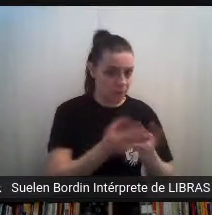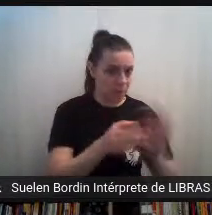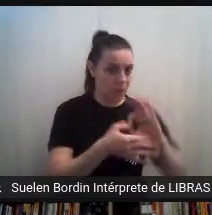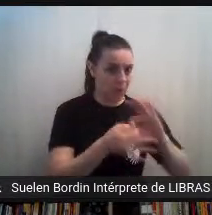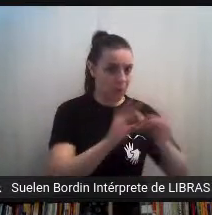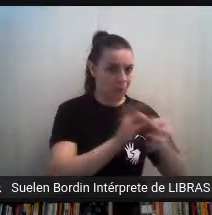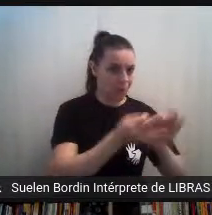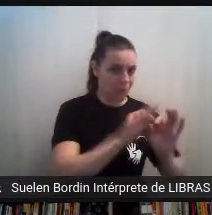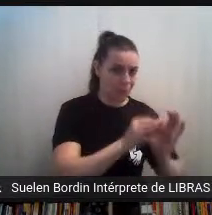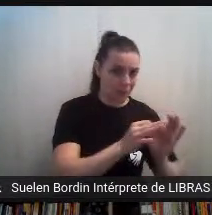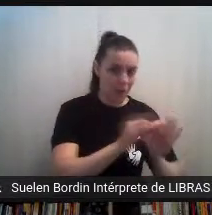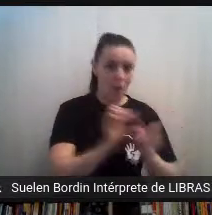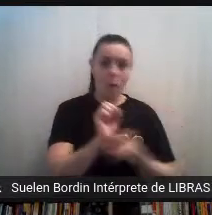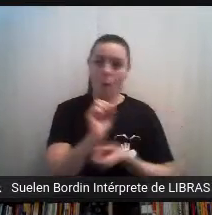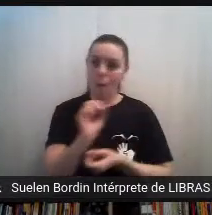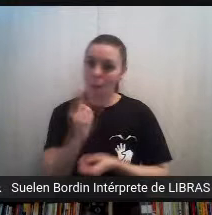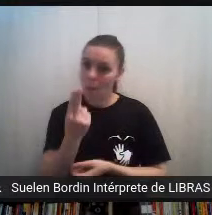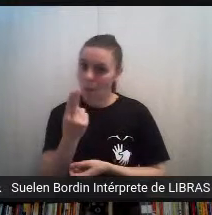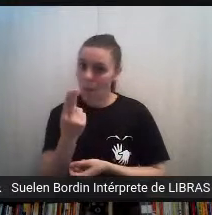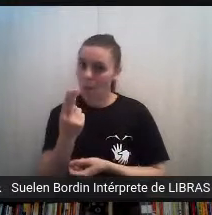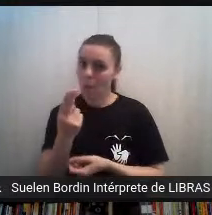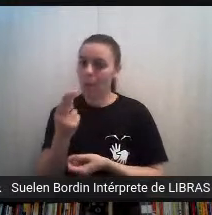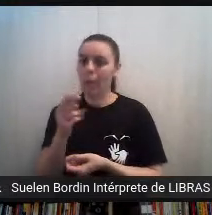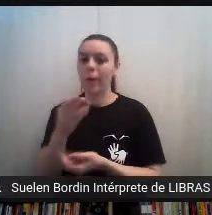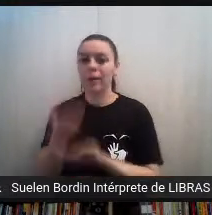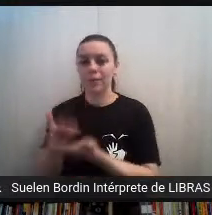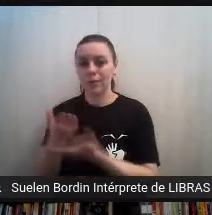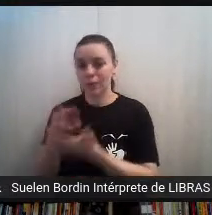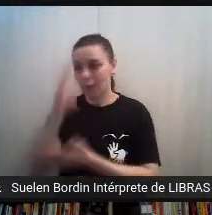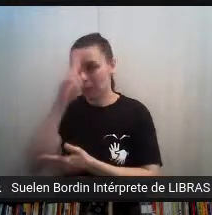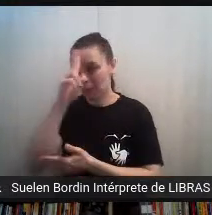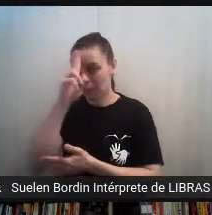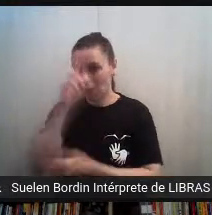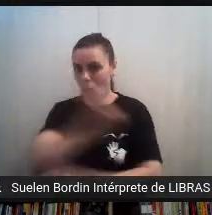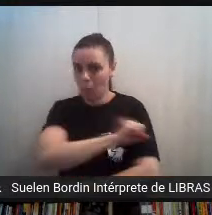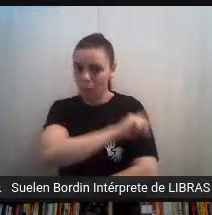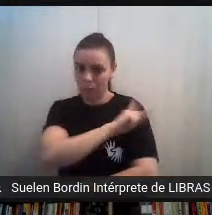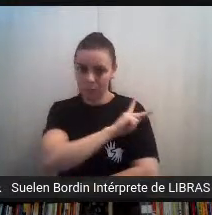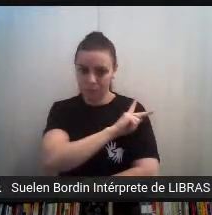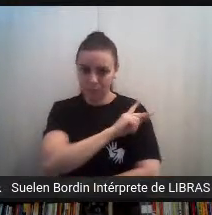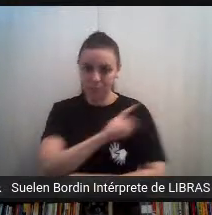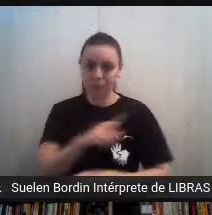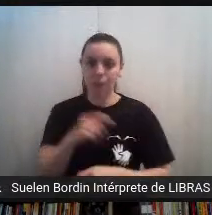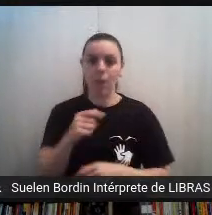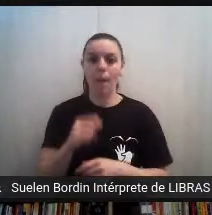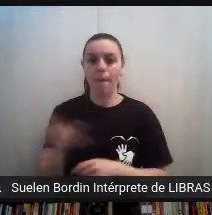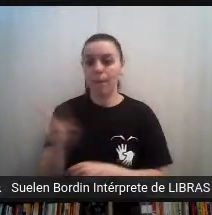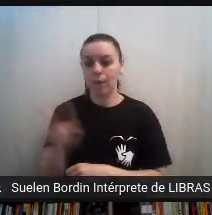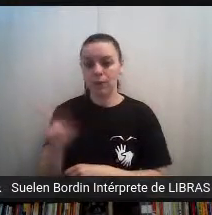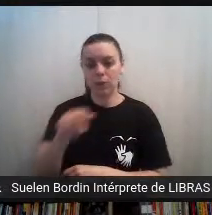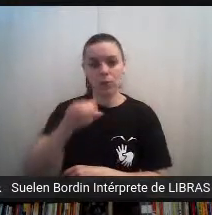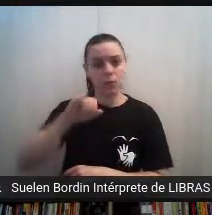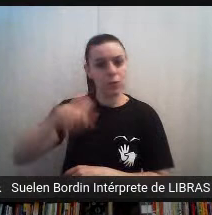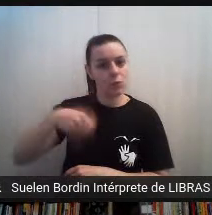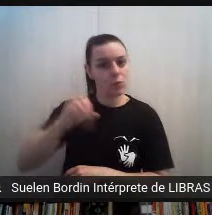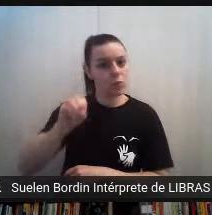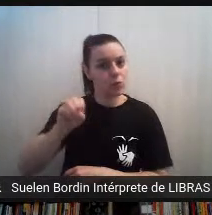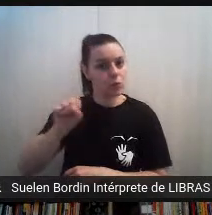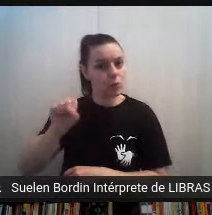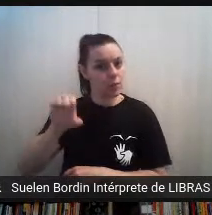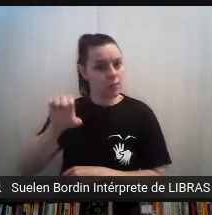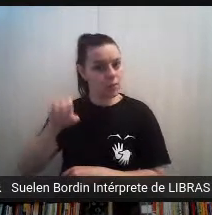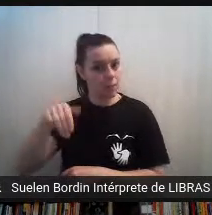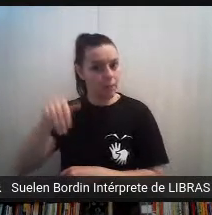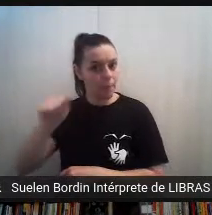seu ensino médio, ensino fundamental. E eu tive grande ajuda do meu professor, né? O professor Josemar, que trabalhava lá no IEF